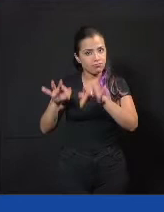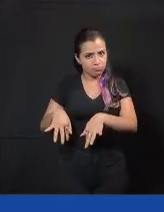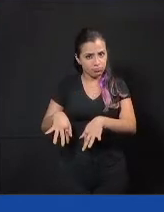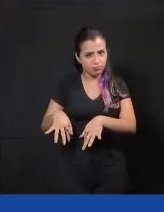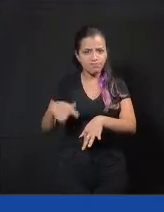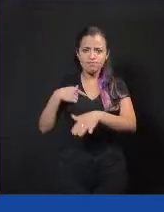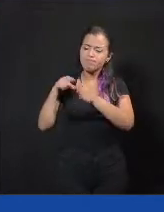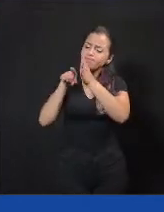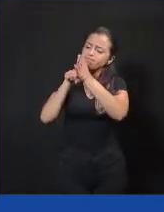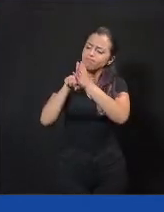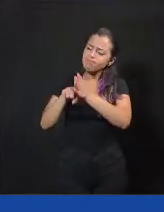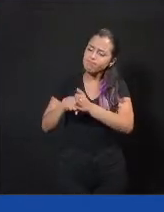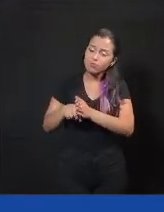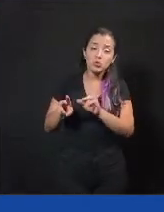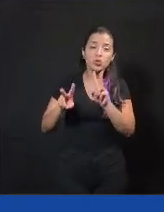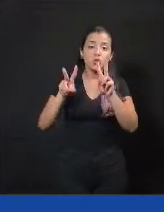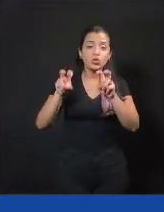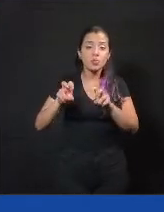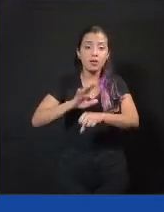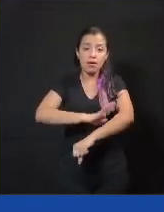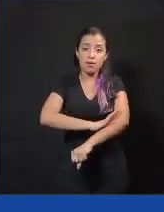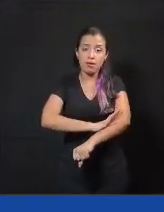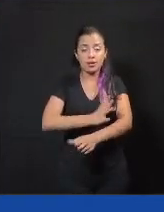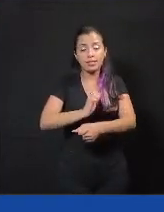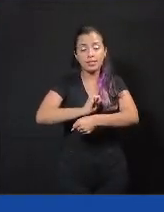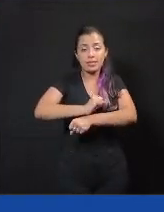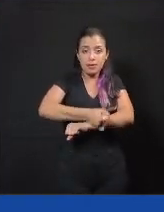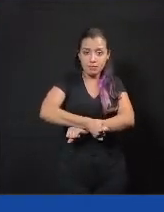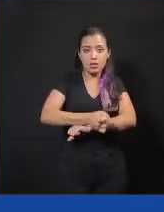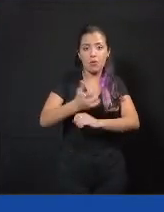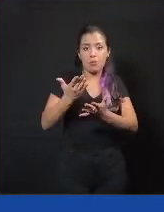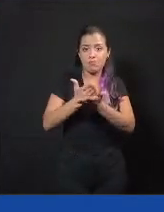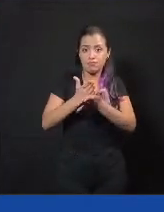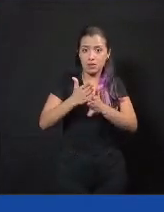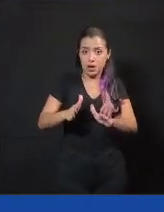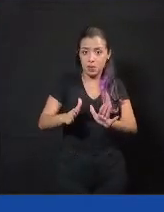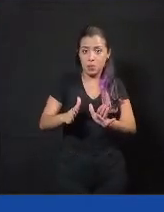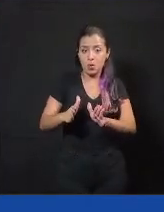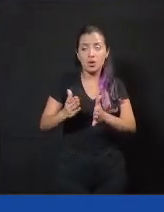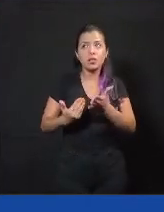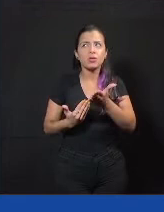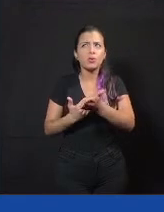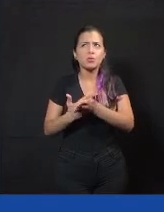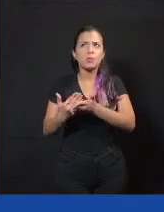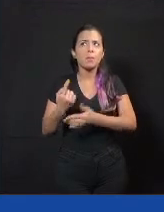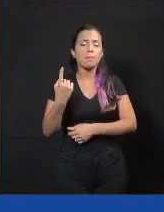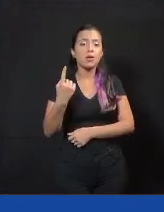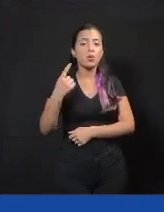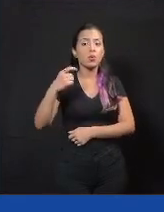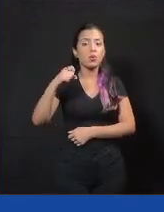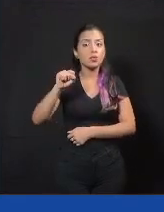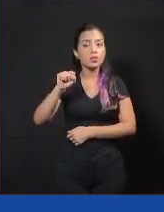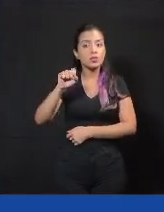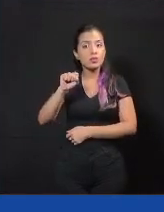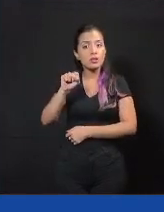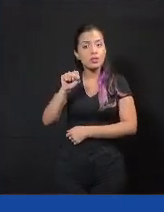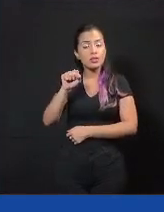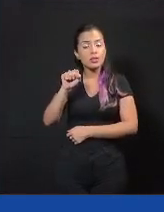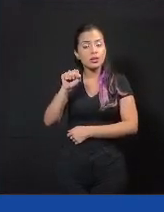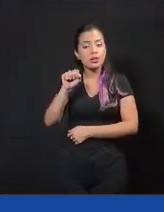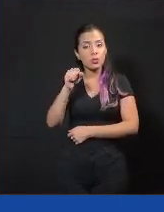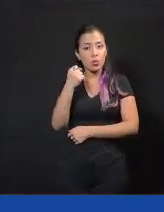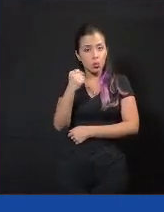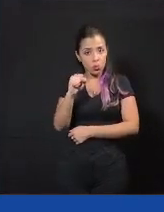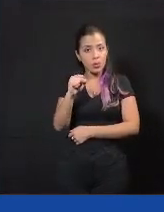sobre o fim da escravidão no Brasil, né? A abolição aconteceu em 1888. E a proclamação da República